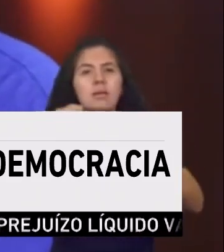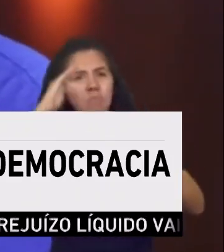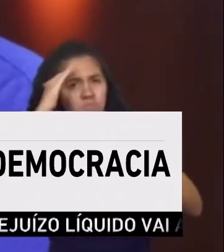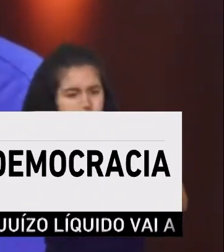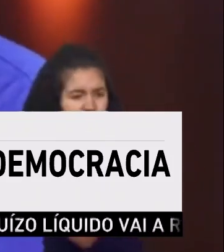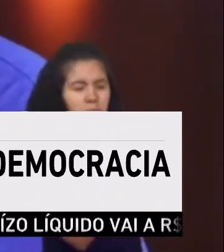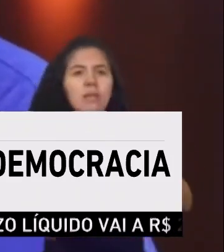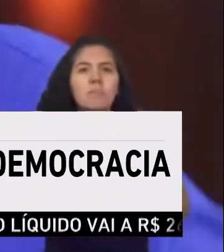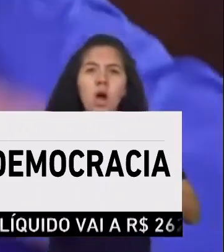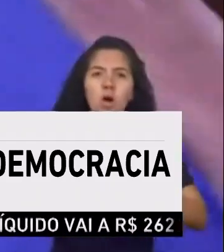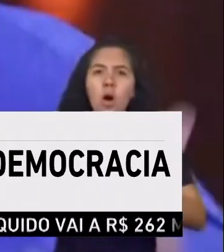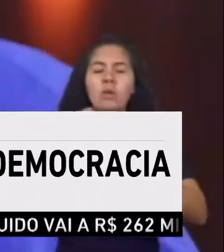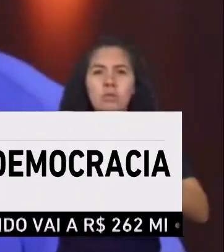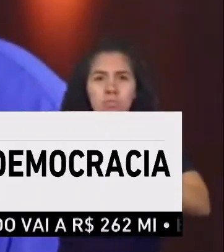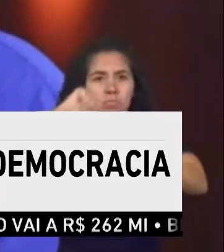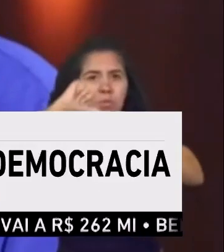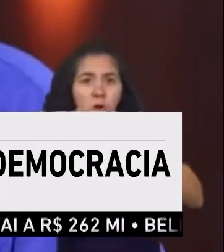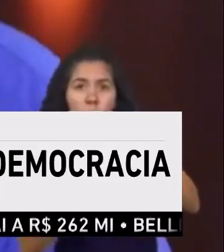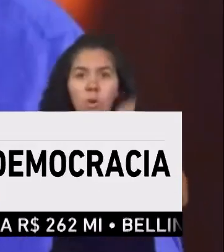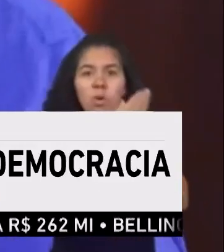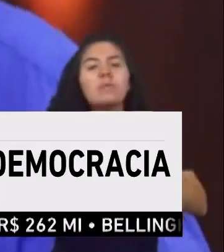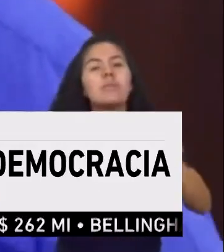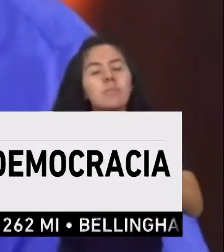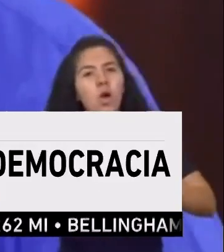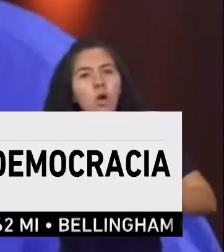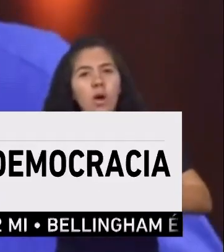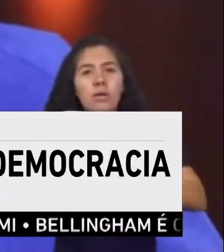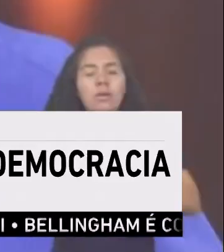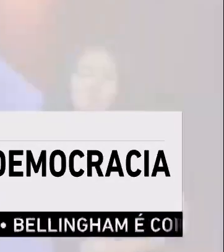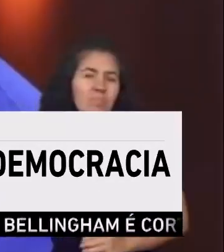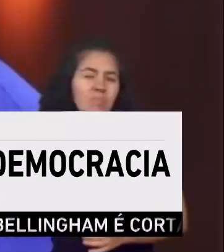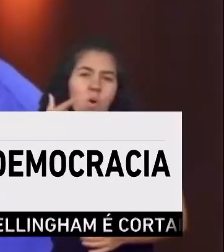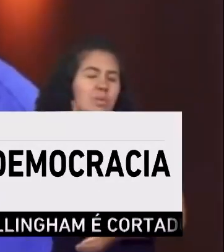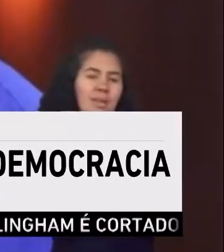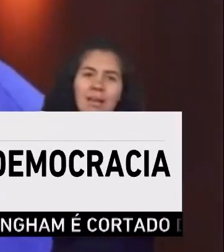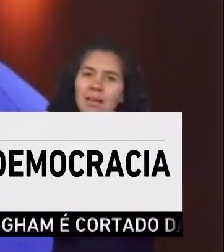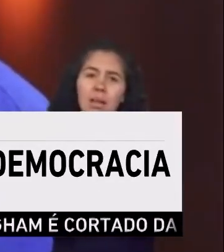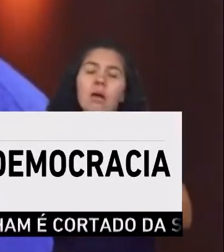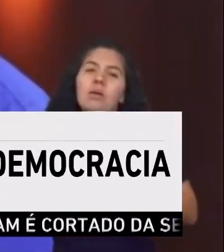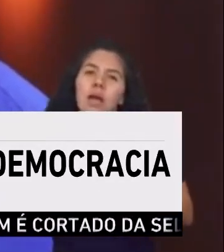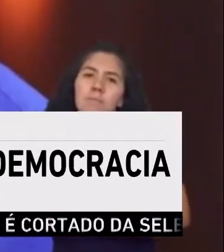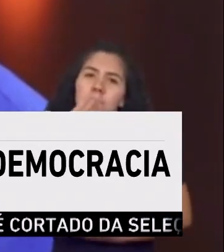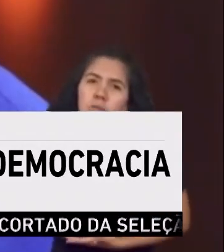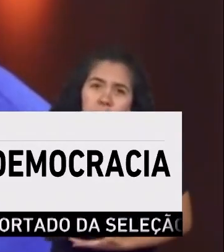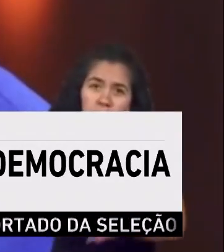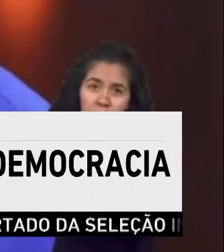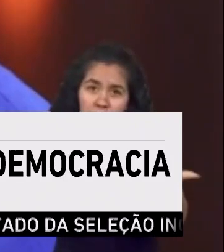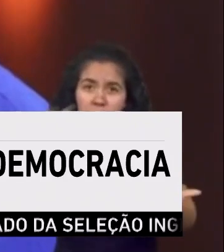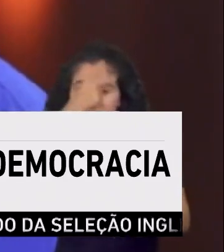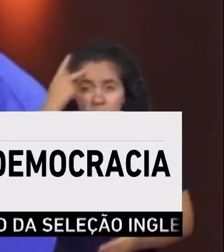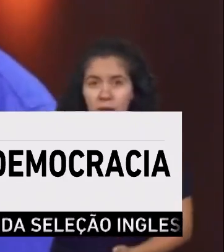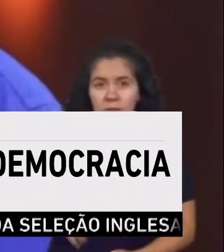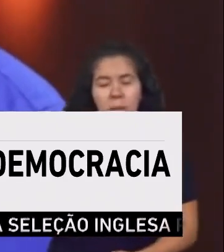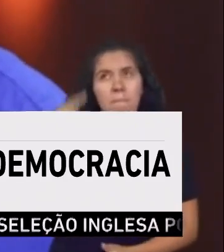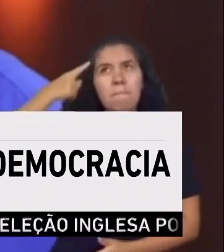que goste da América do Sul e que pense na criação de um bloco importante. Na hora de votar, pense na Argentina.